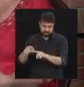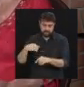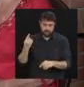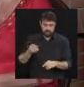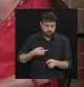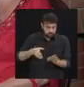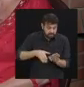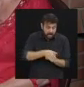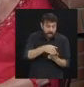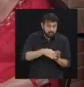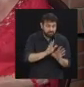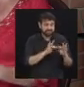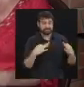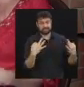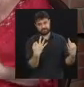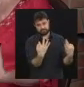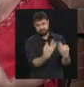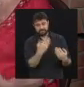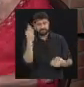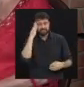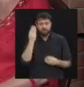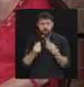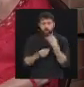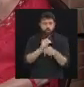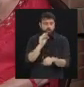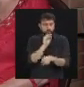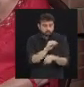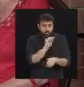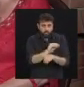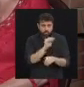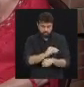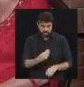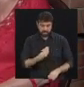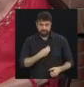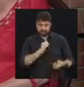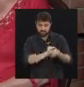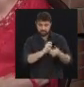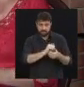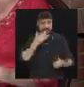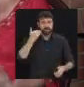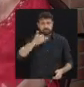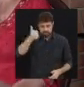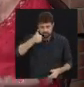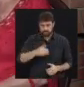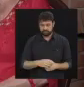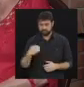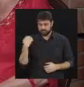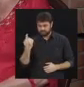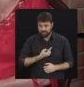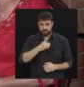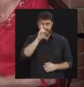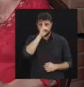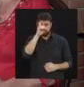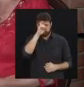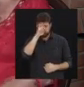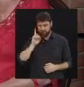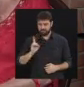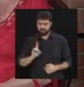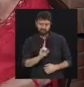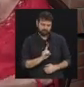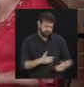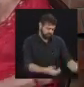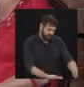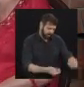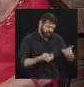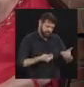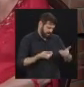tratamentos possíveis para melhorar a qualidade de vida dessas pessoas. E a gente foi no hospital, eu peguei a criança no colo,